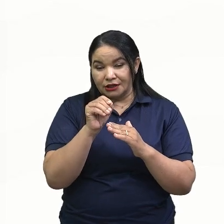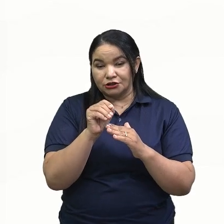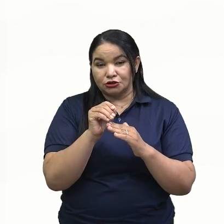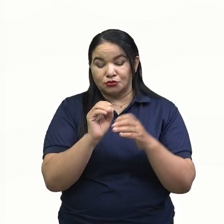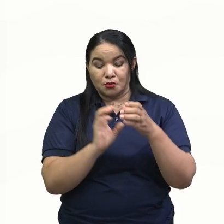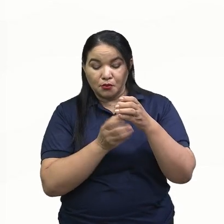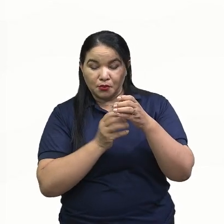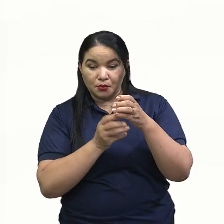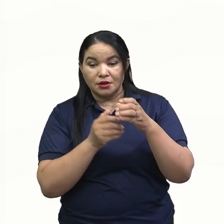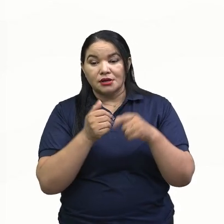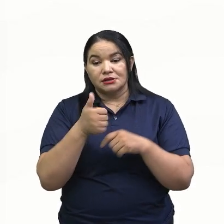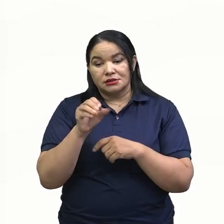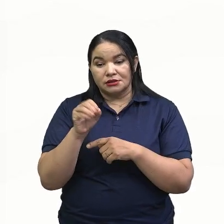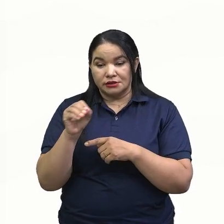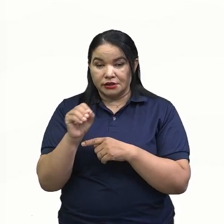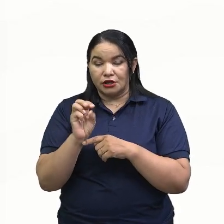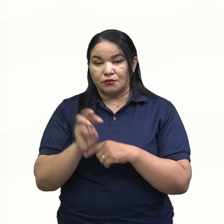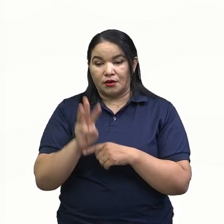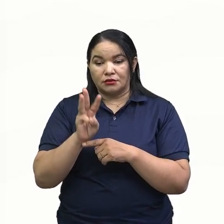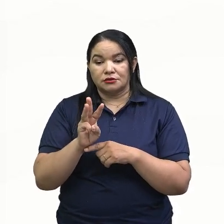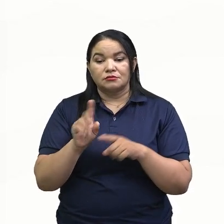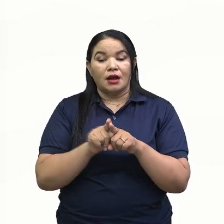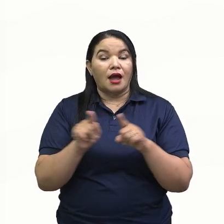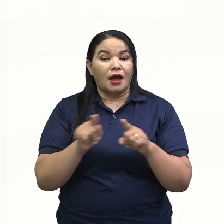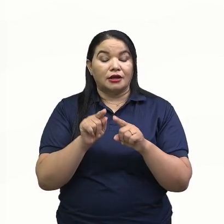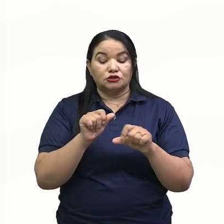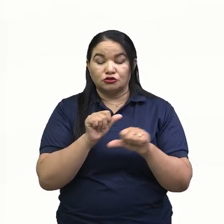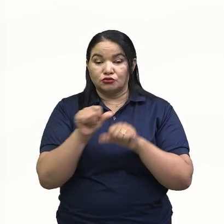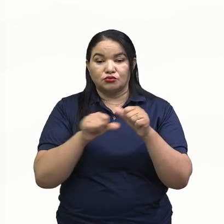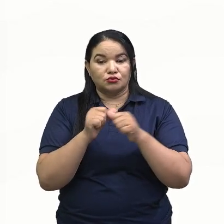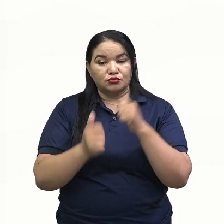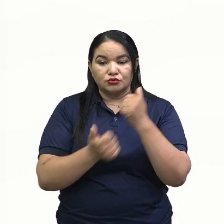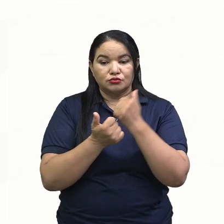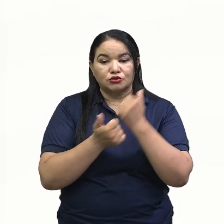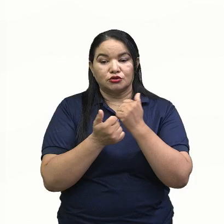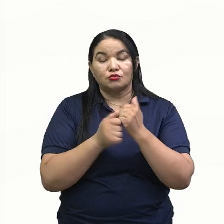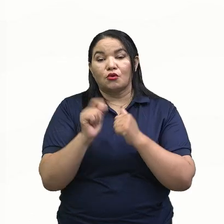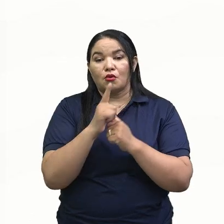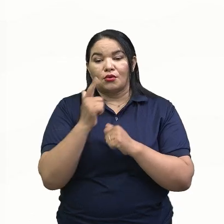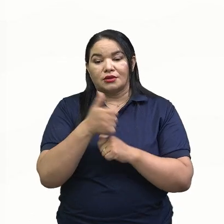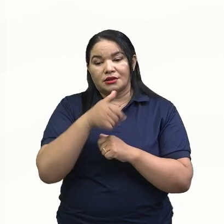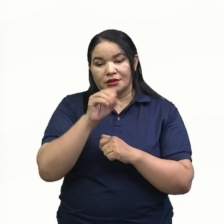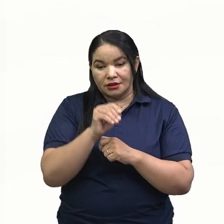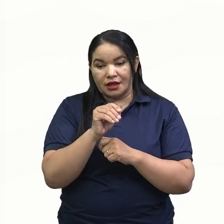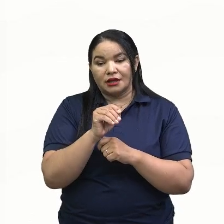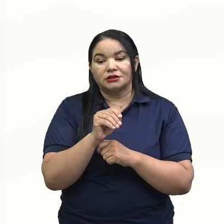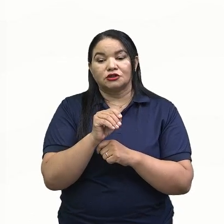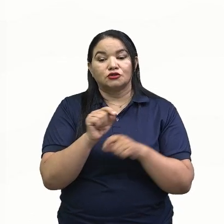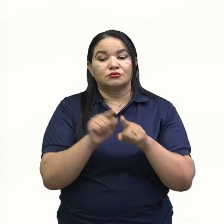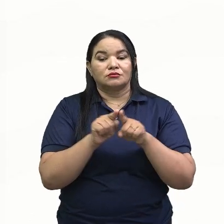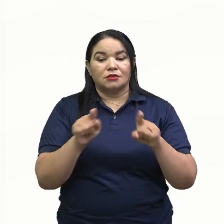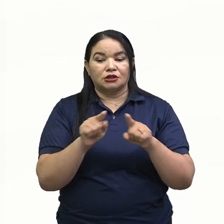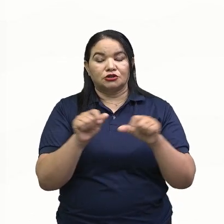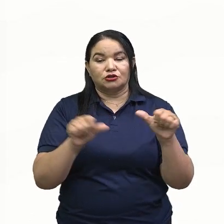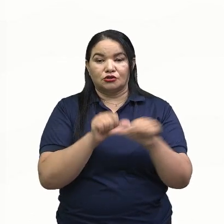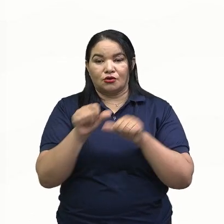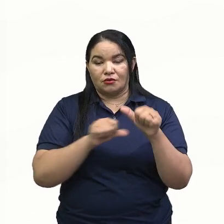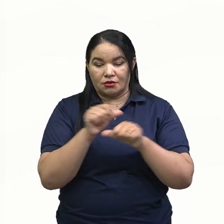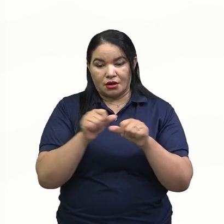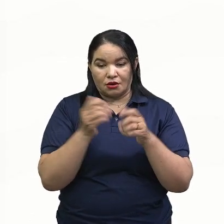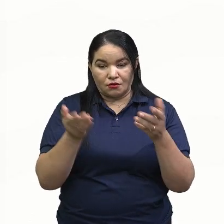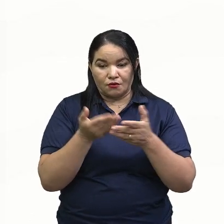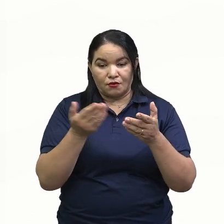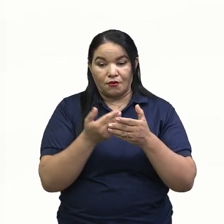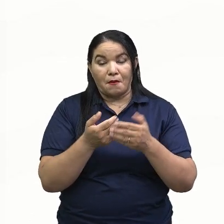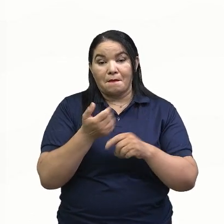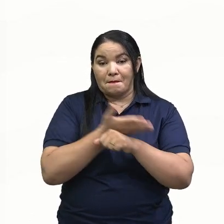uma, certo? Aí essas lâmpadas elas foram trocadas por 10 lâmpadas também, só que de 20 watts,